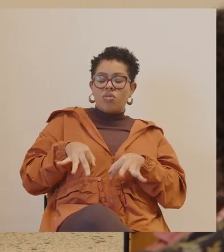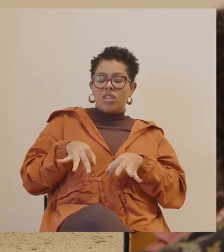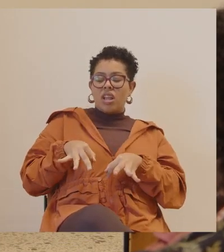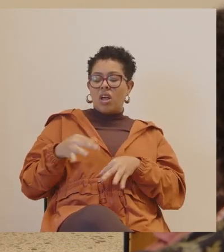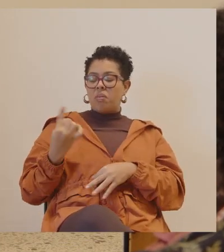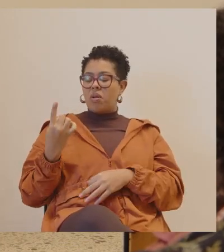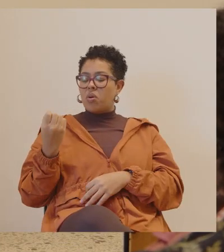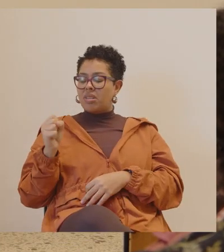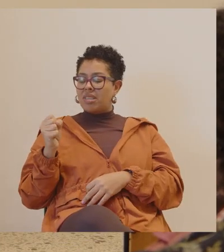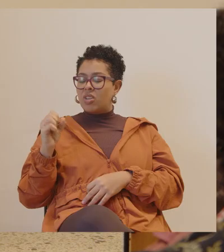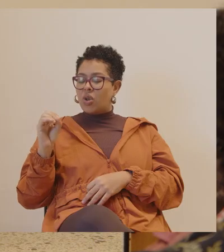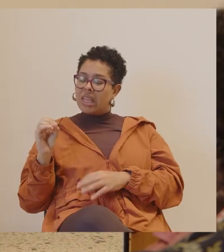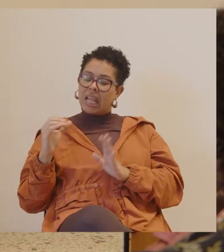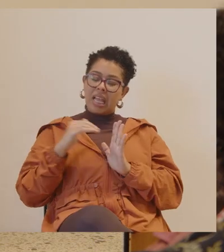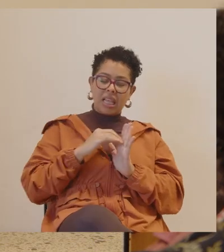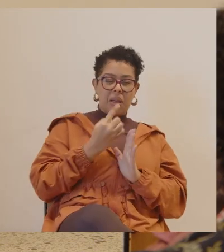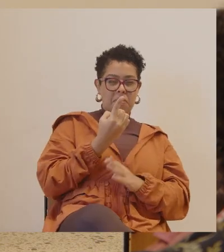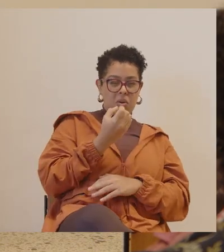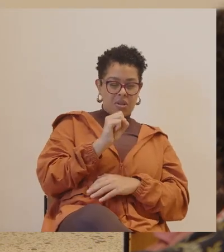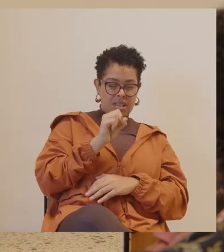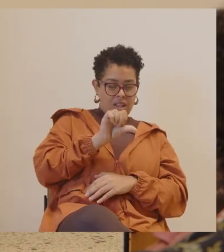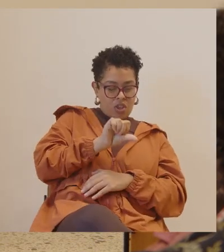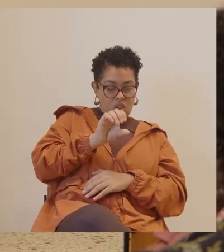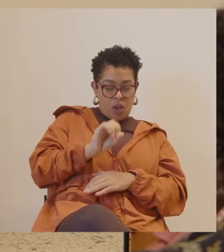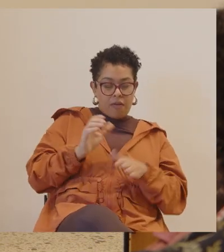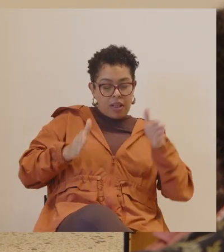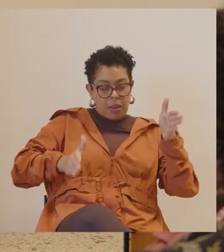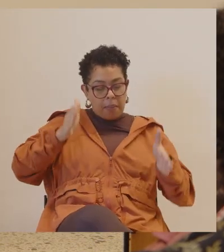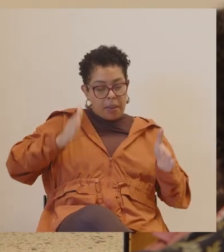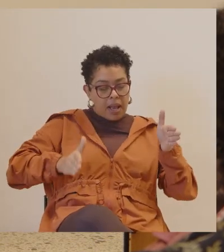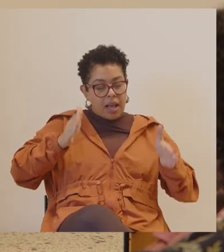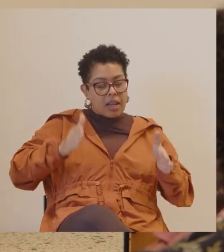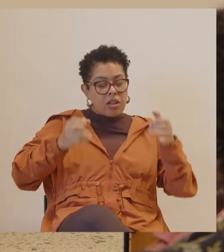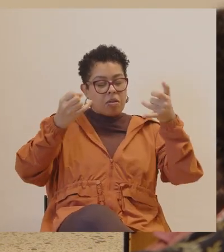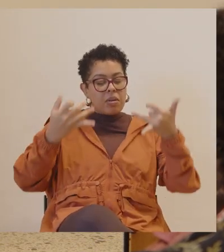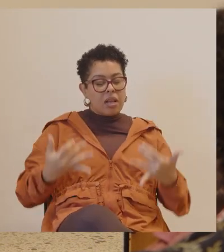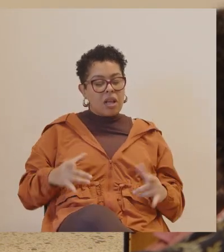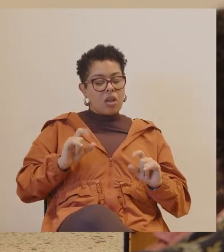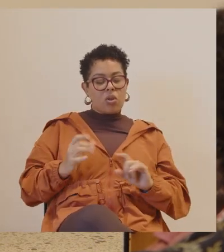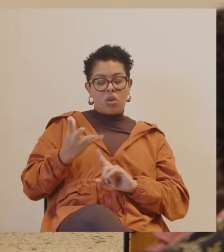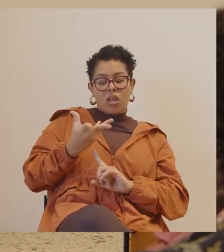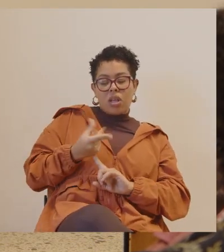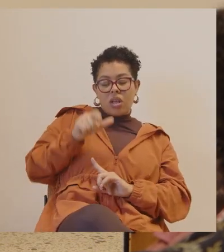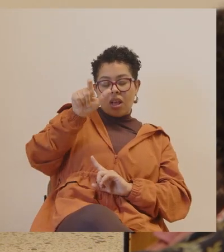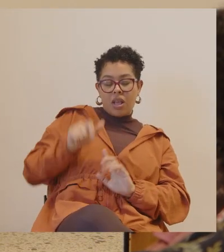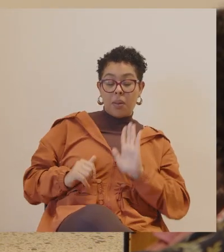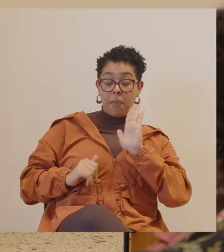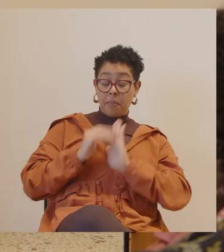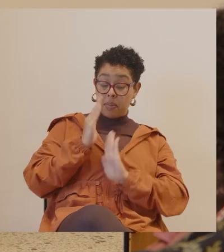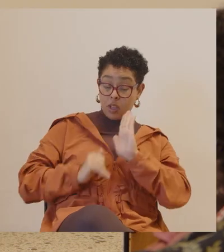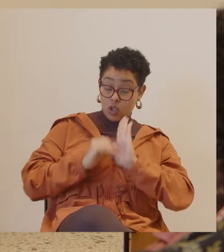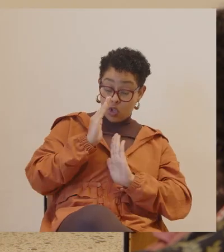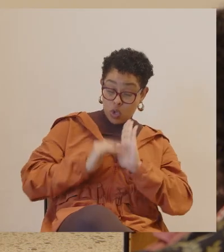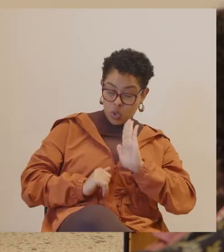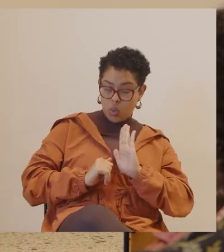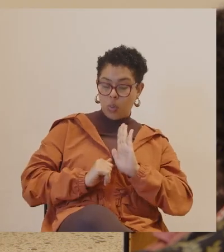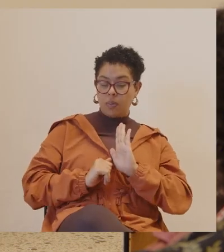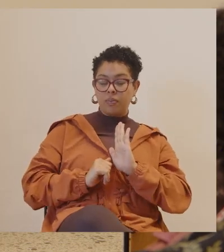anos 1880, a gente está falando de um artista, de um pintor que é entendido como alguma coisa